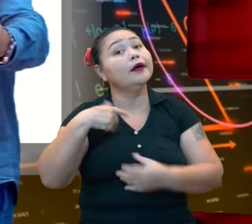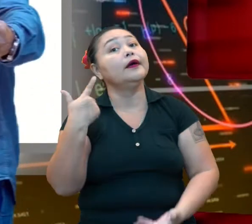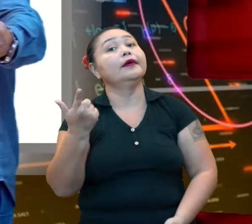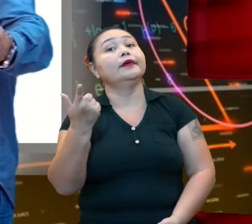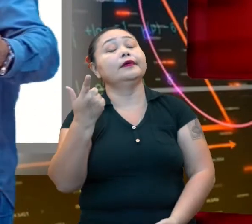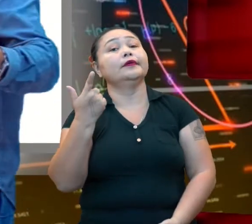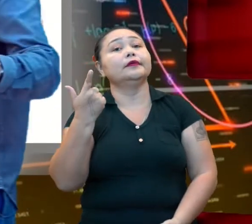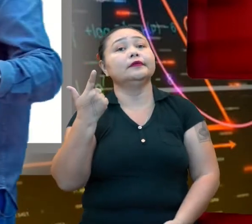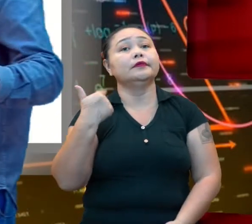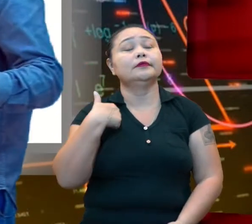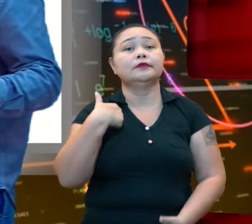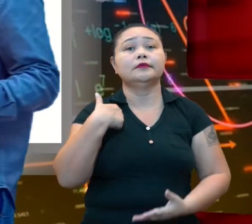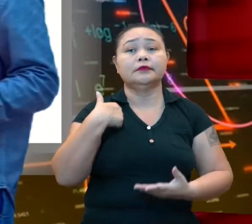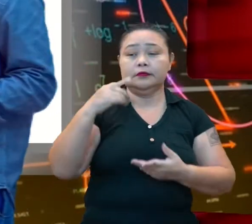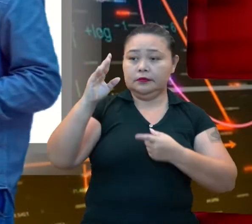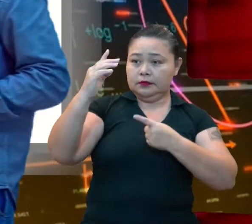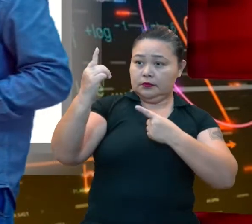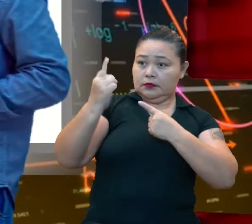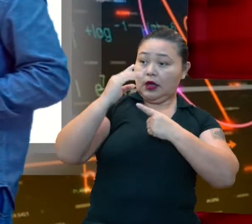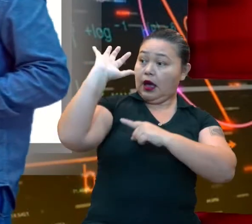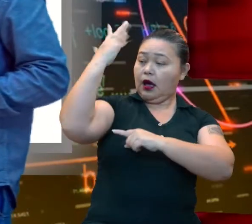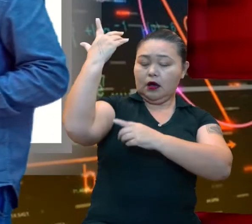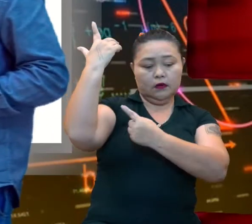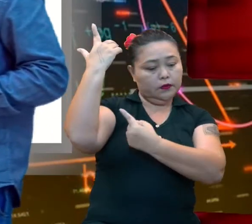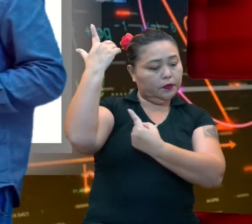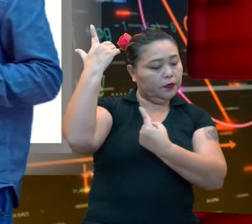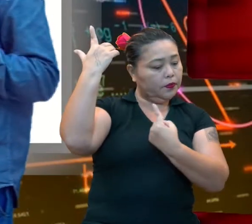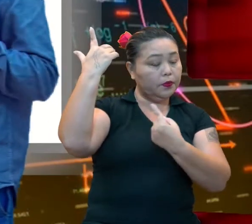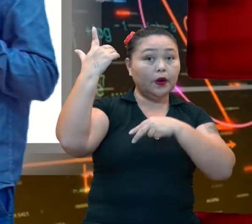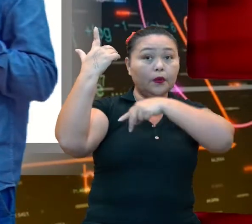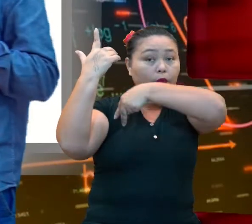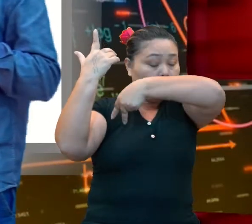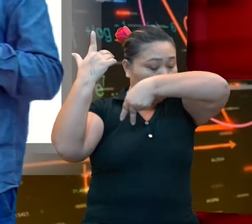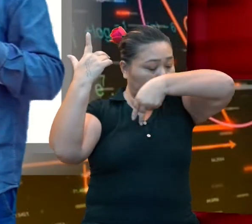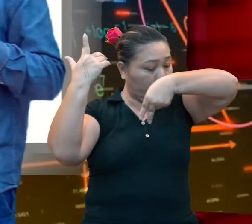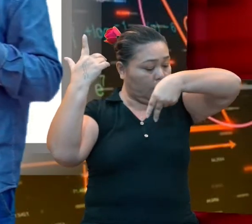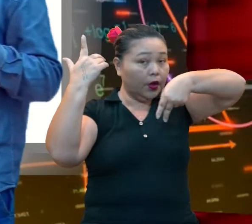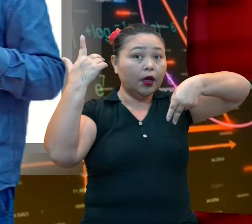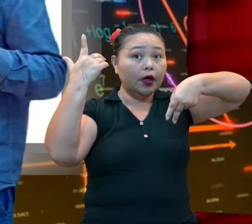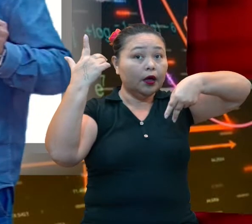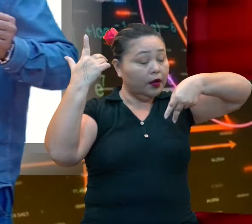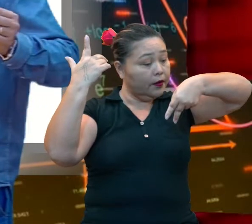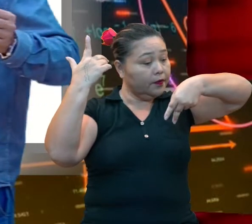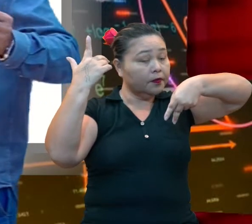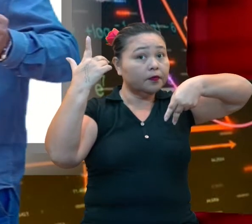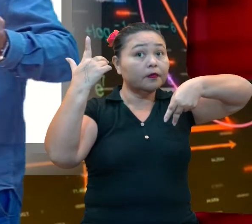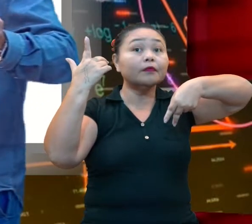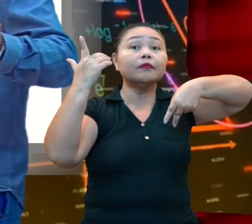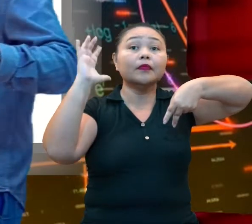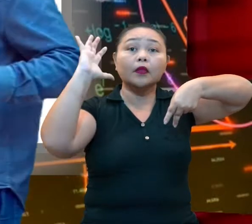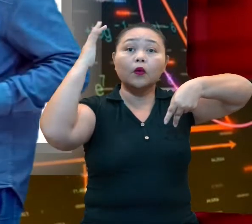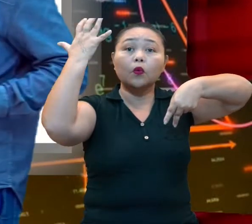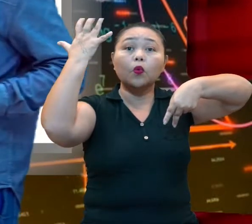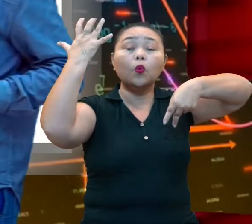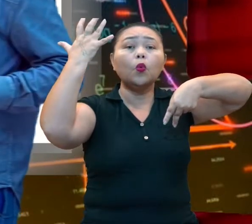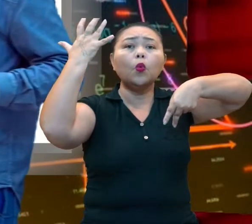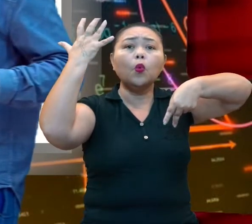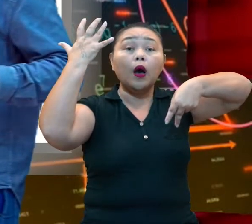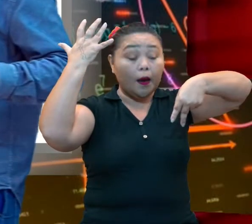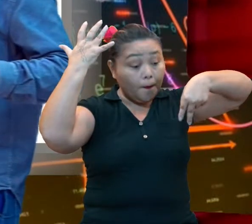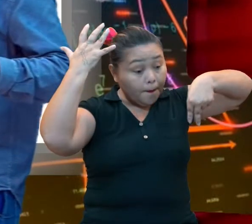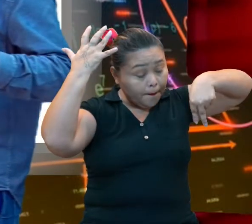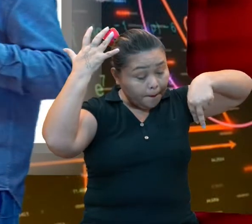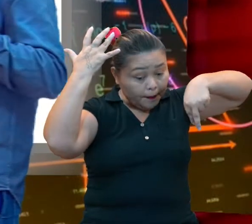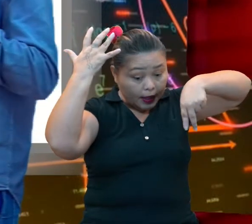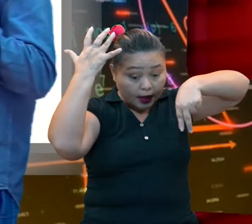Como assim? Eu vou me distanciar da árvore. Que tanto, né? Aí a jogada é legal. Quanto mais próximo